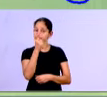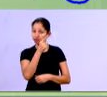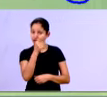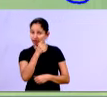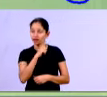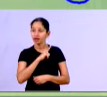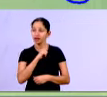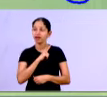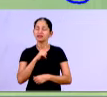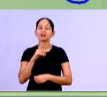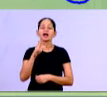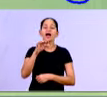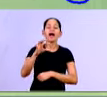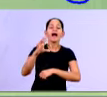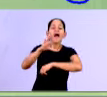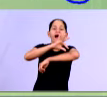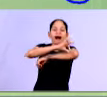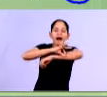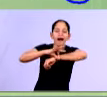Essa reta,